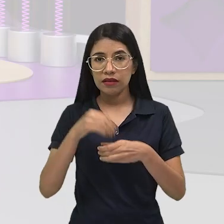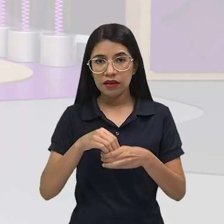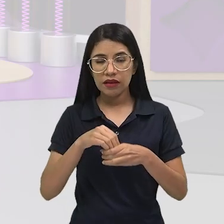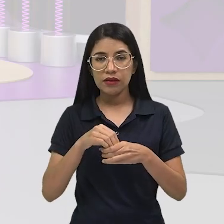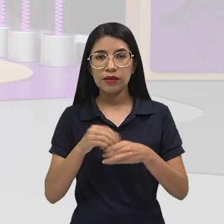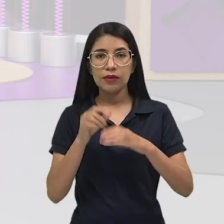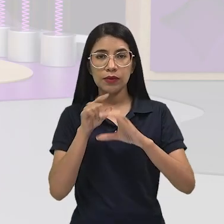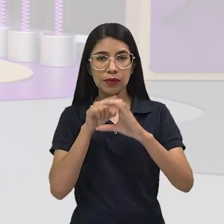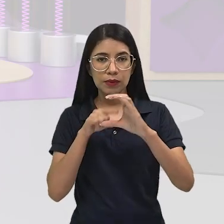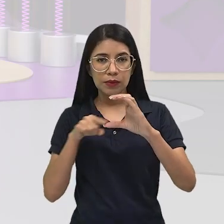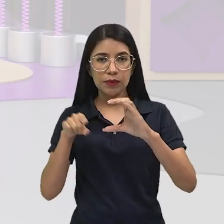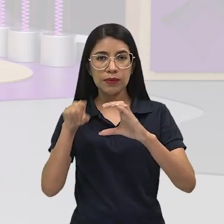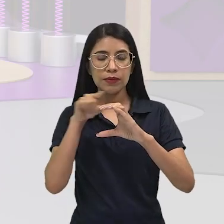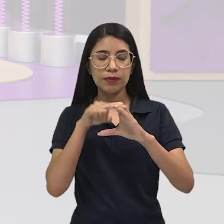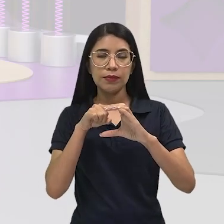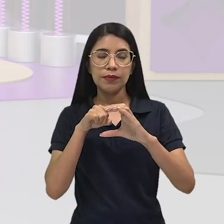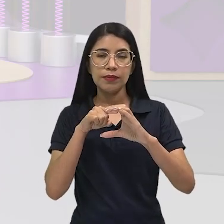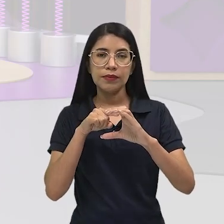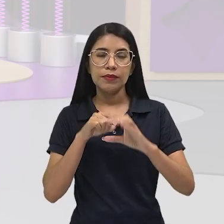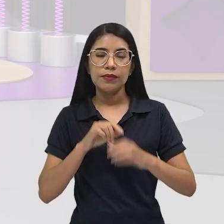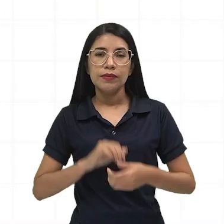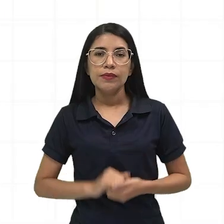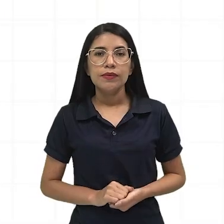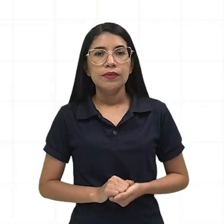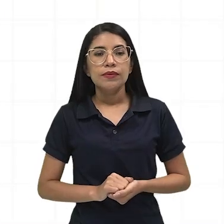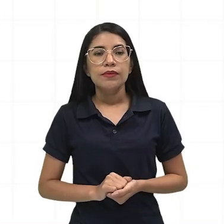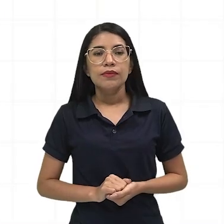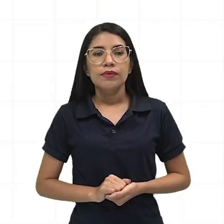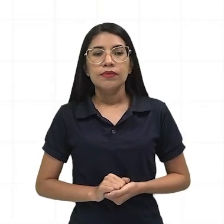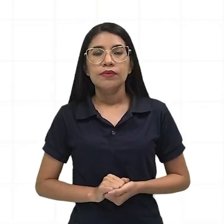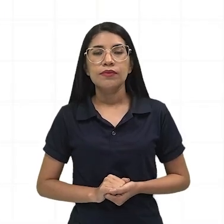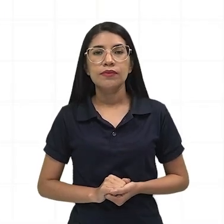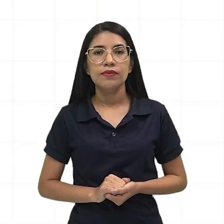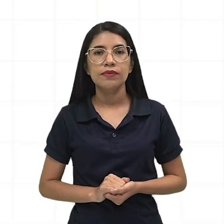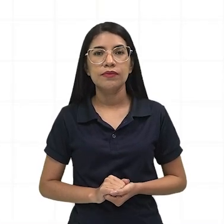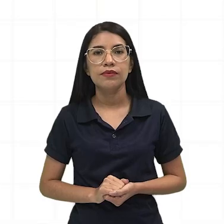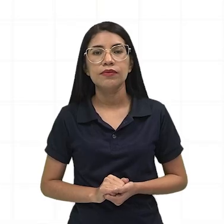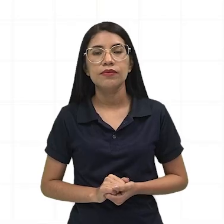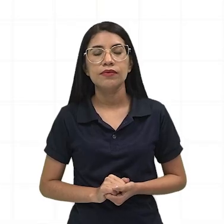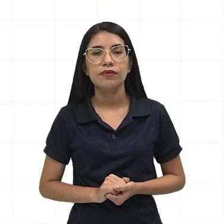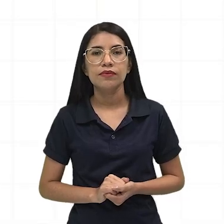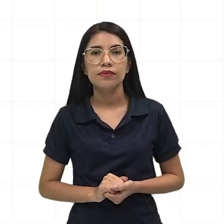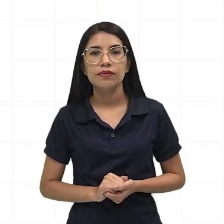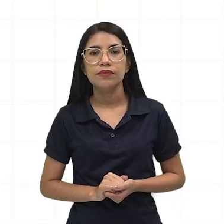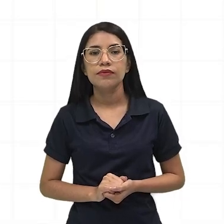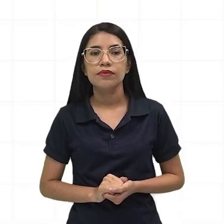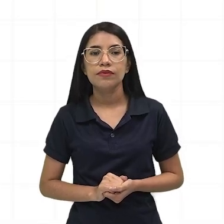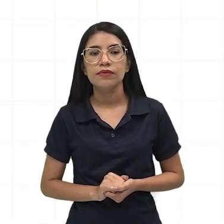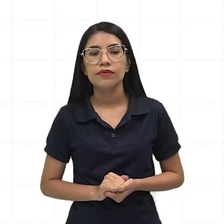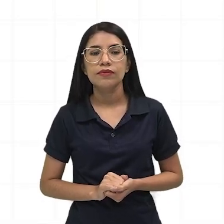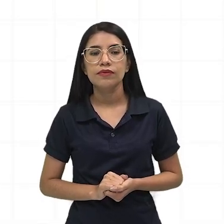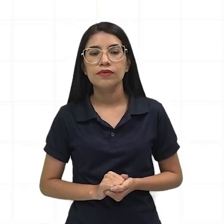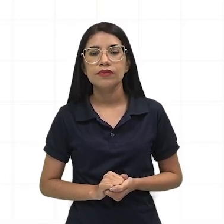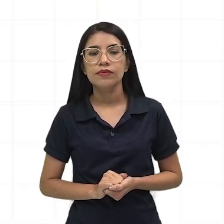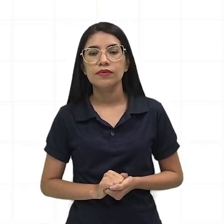desta linha preta. Beleza? Então, vamos continuar. Olha o que nós temos agora aqui.